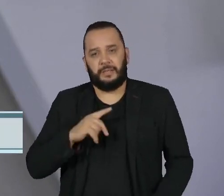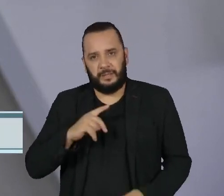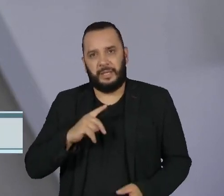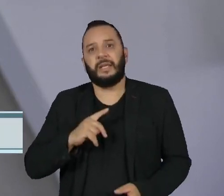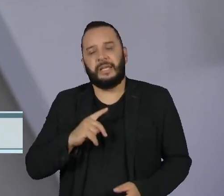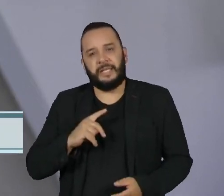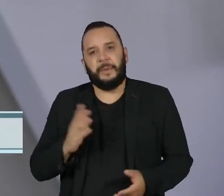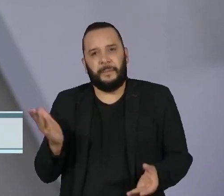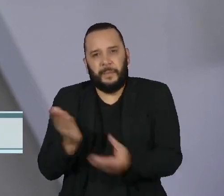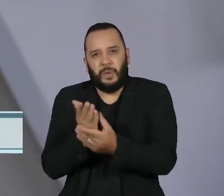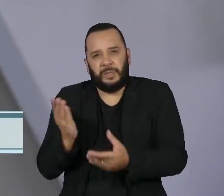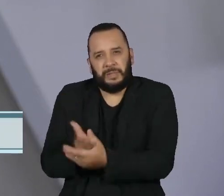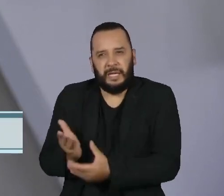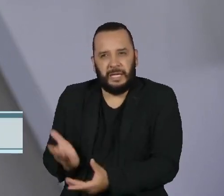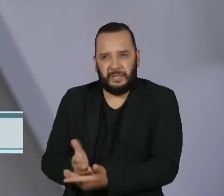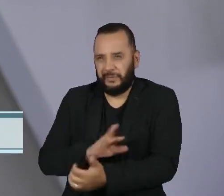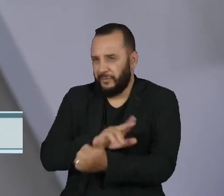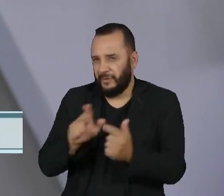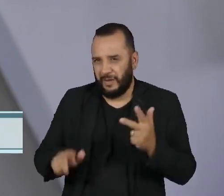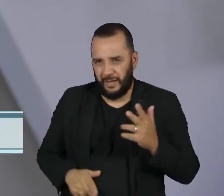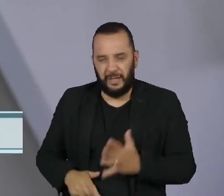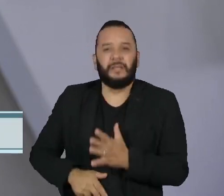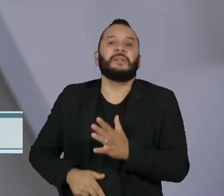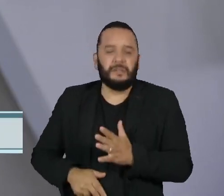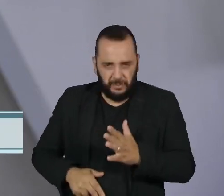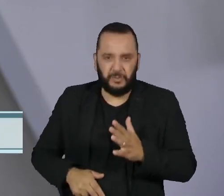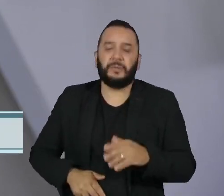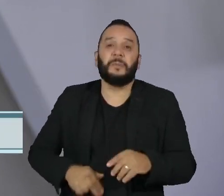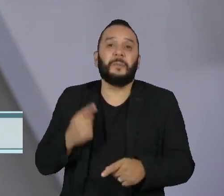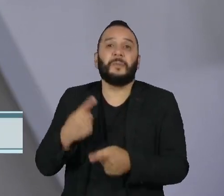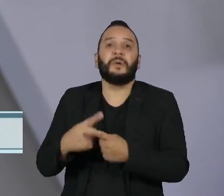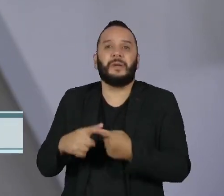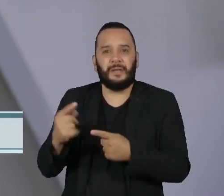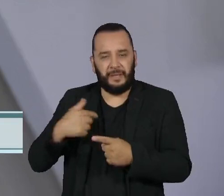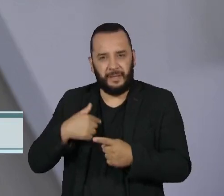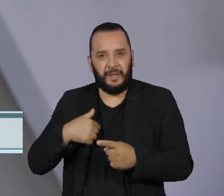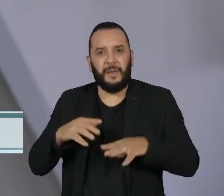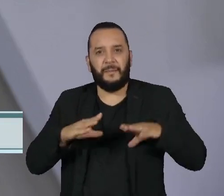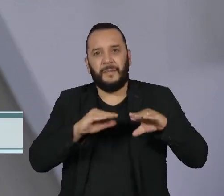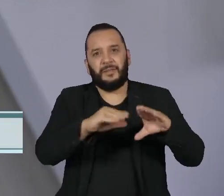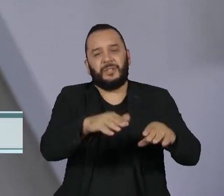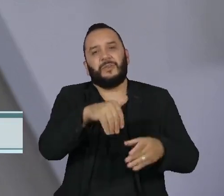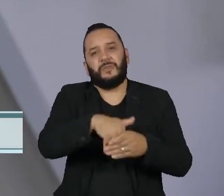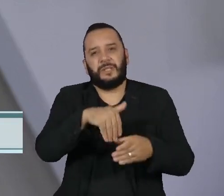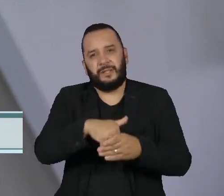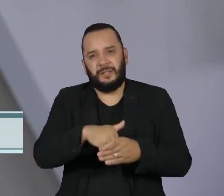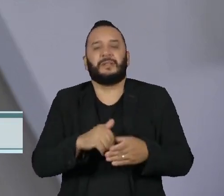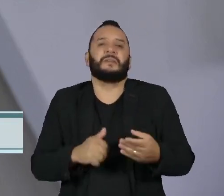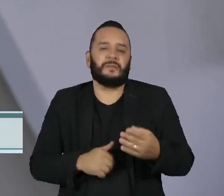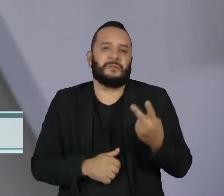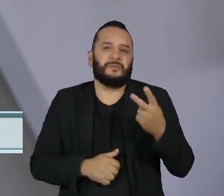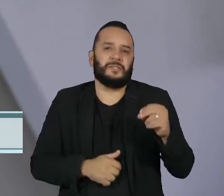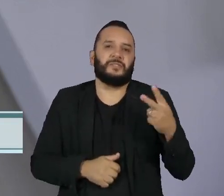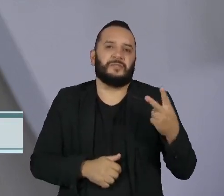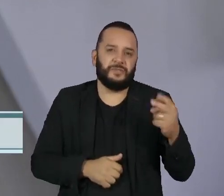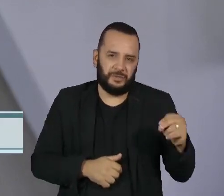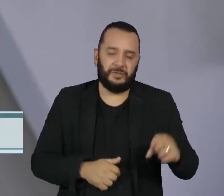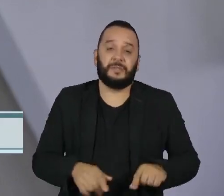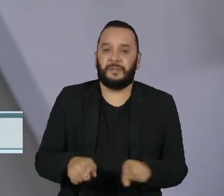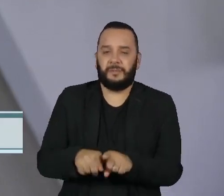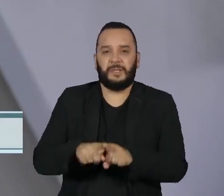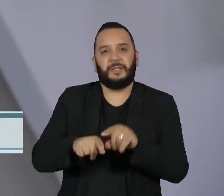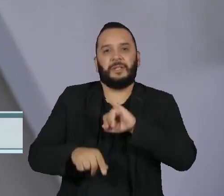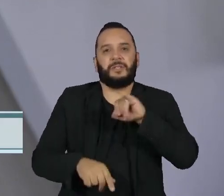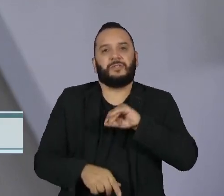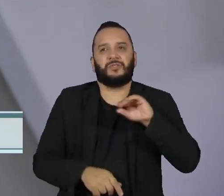tribunais para responder aos indiciamentos inclusive pela tentativa de fraudar as eleições de 2020 e biden é visto